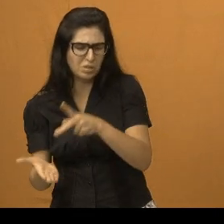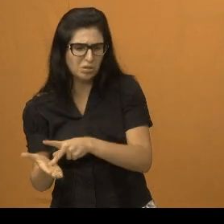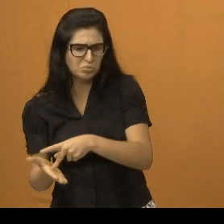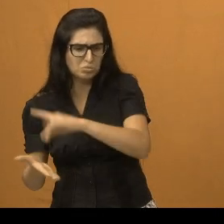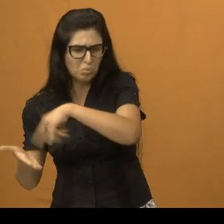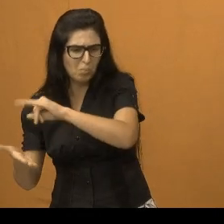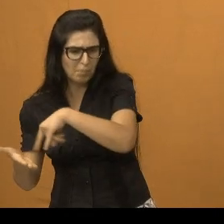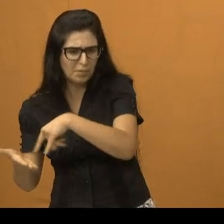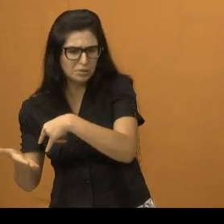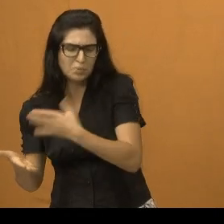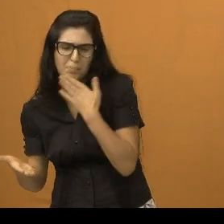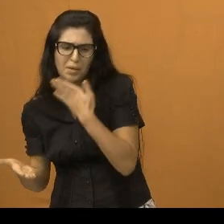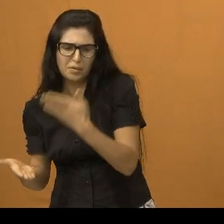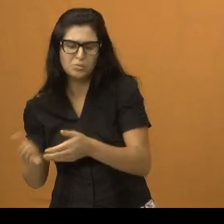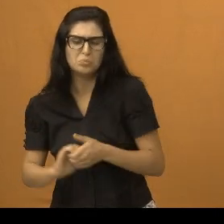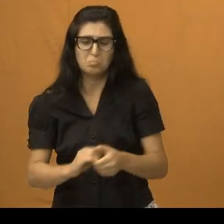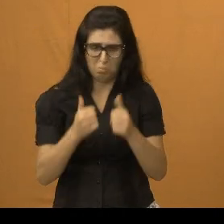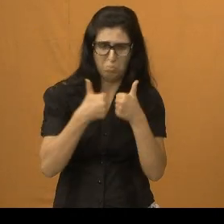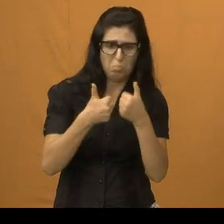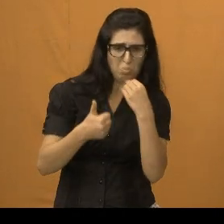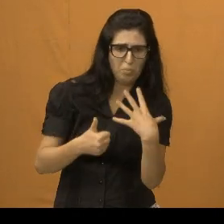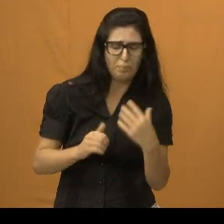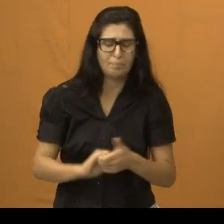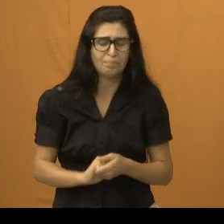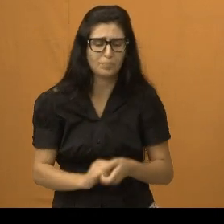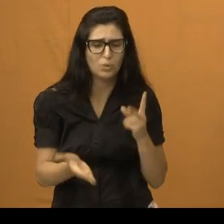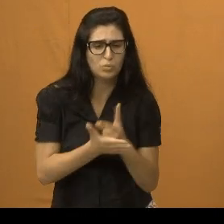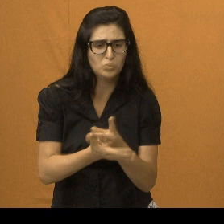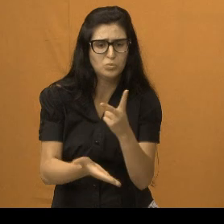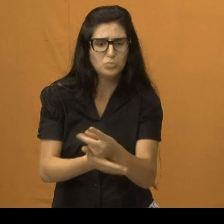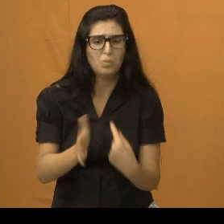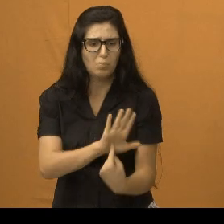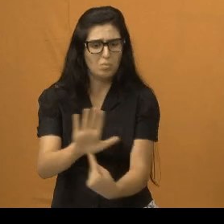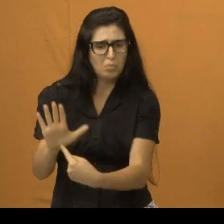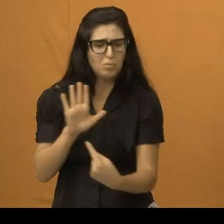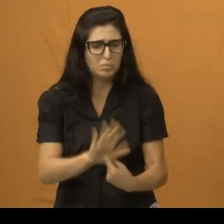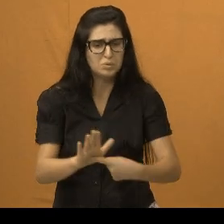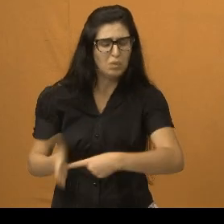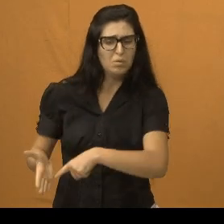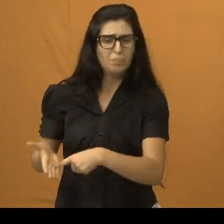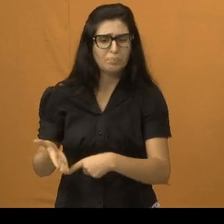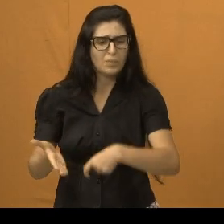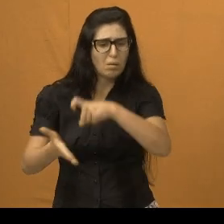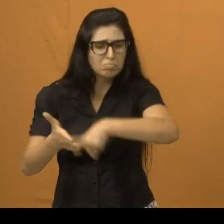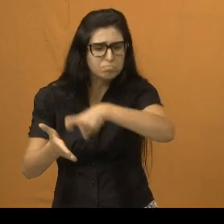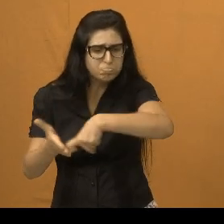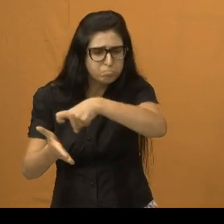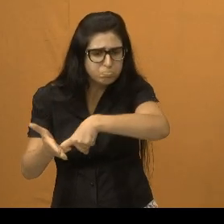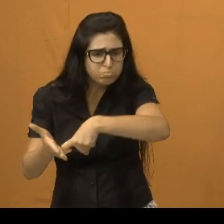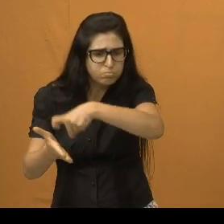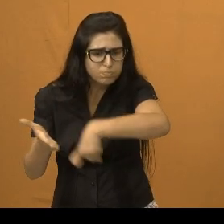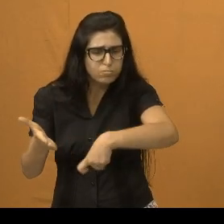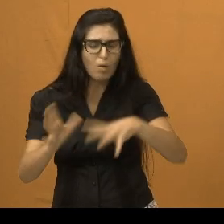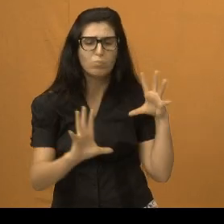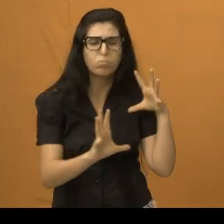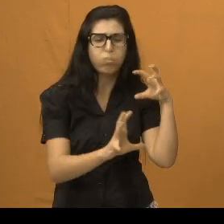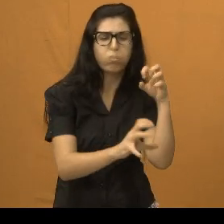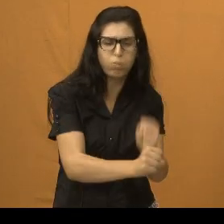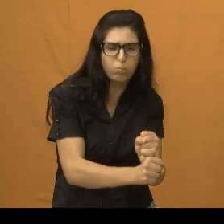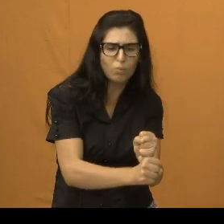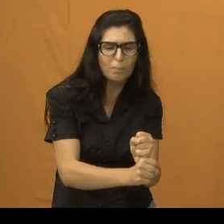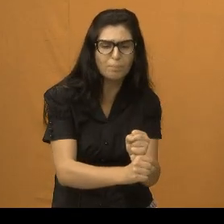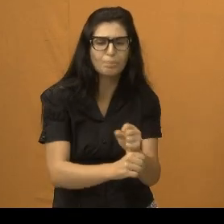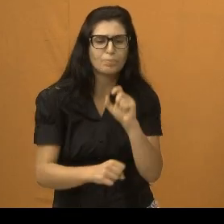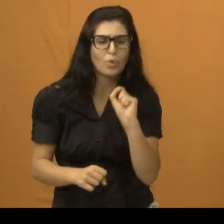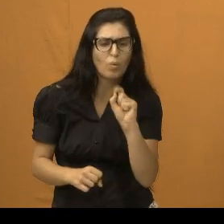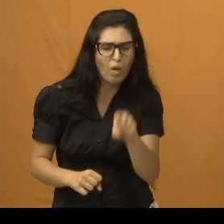positivo. Aí, descorrendo dessa corrente, eu vou citar as receitas que compõem esse total da receita corrente,